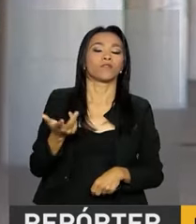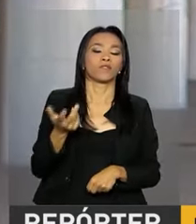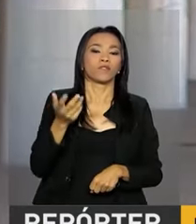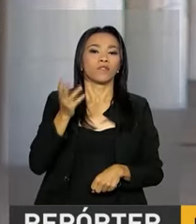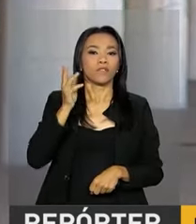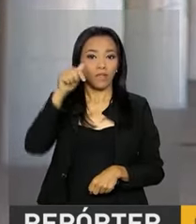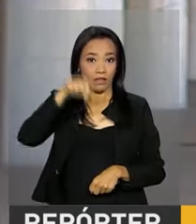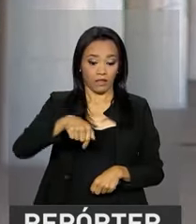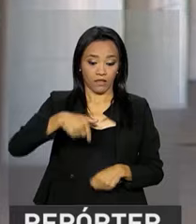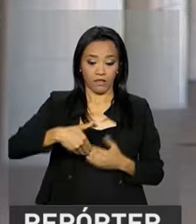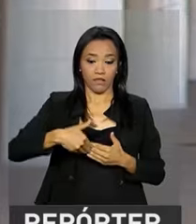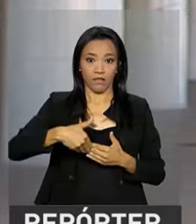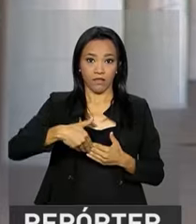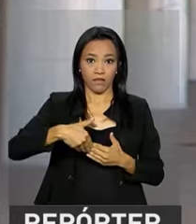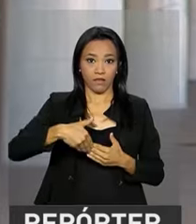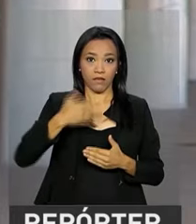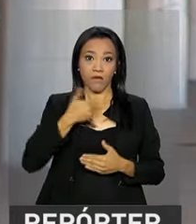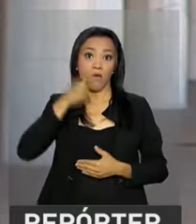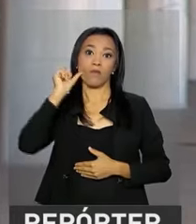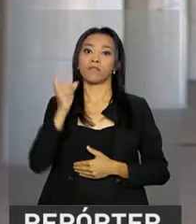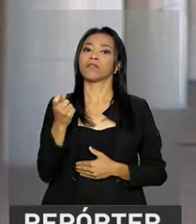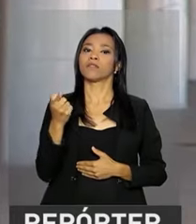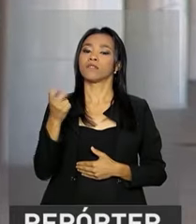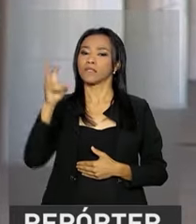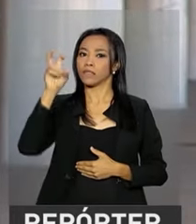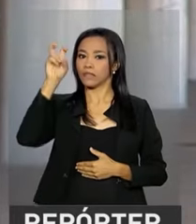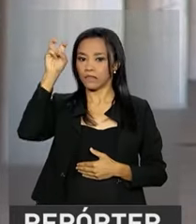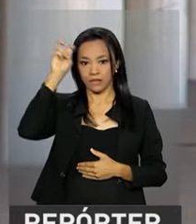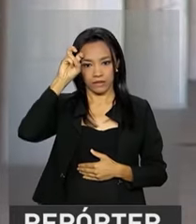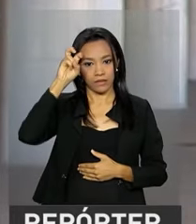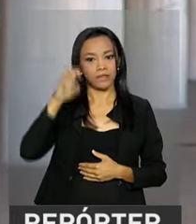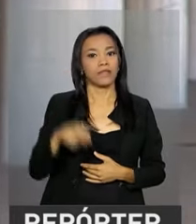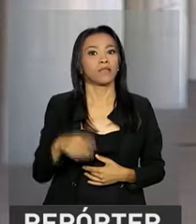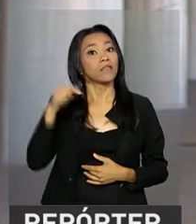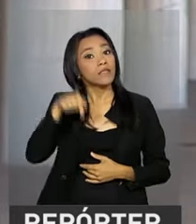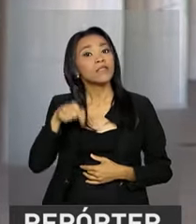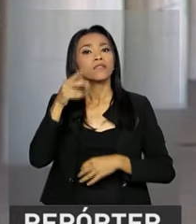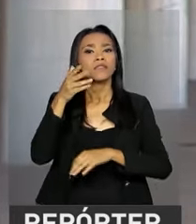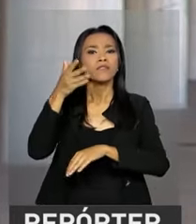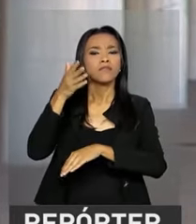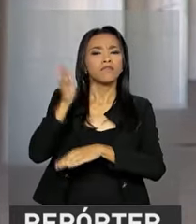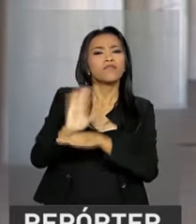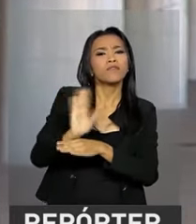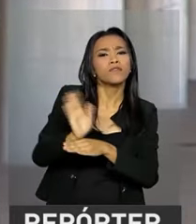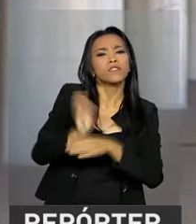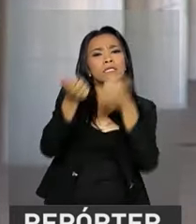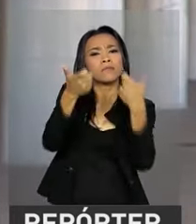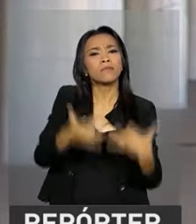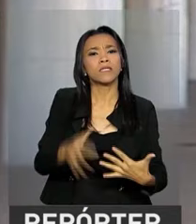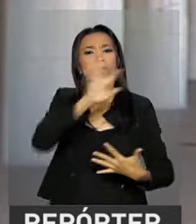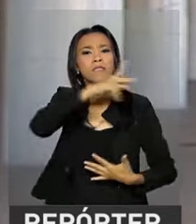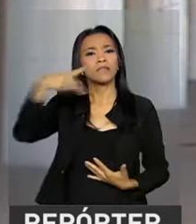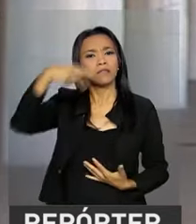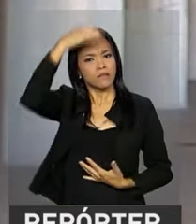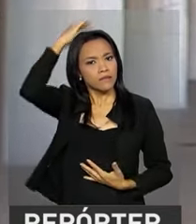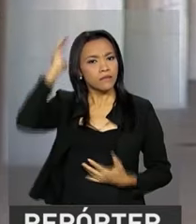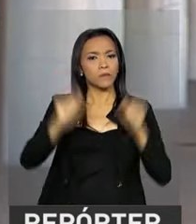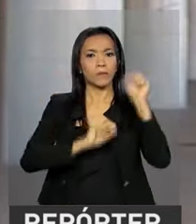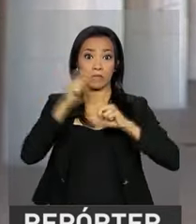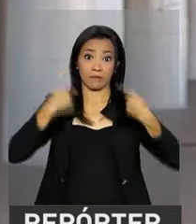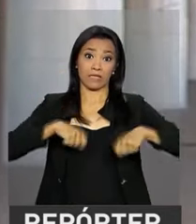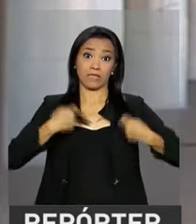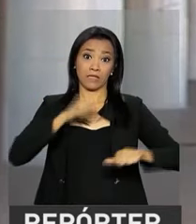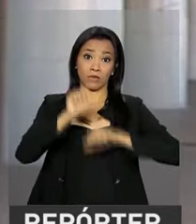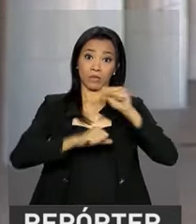nesta sexta nesta quinta feira perdão esse vídeo o presidente reafirma a necessidade de se reformar a previdência